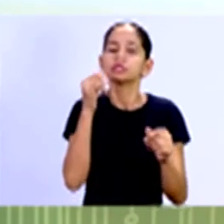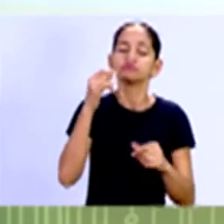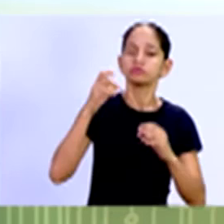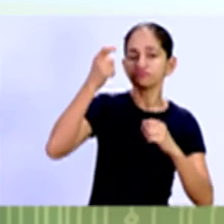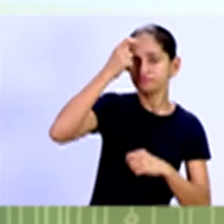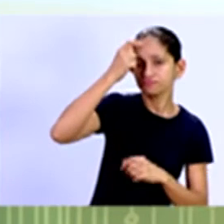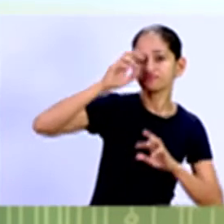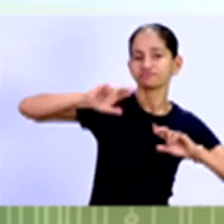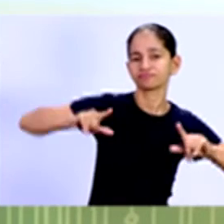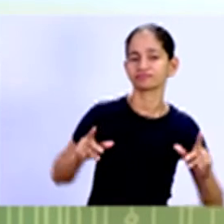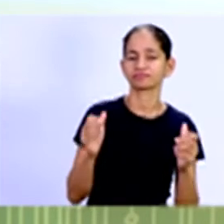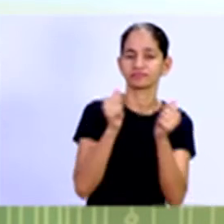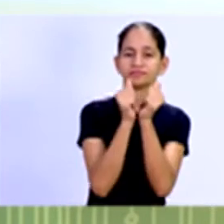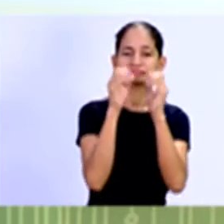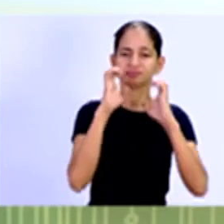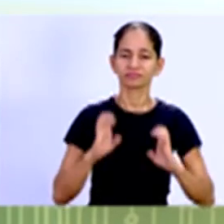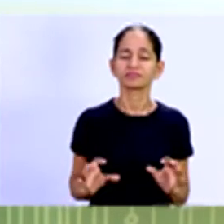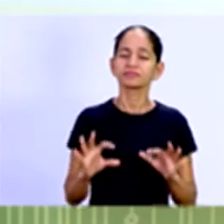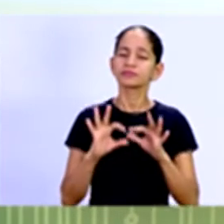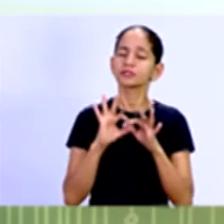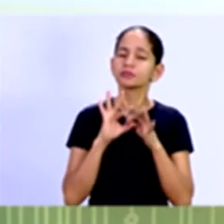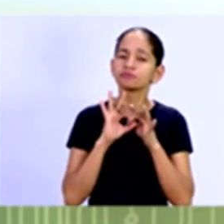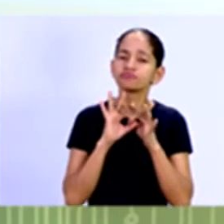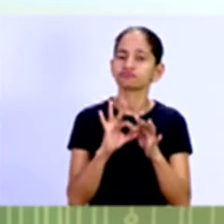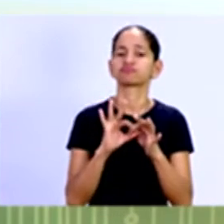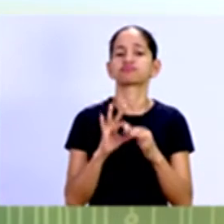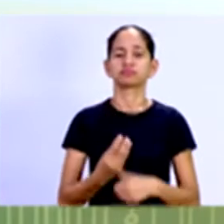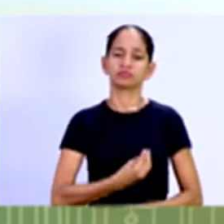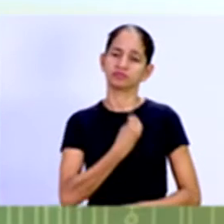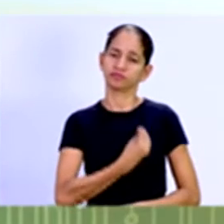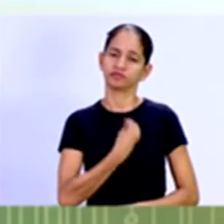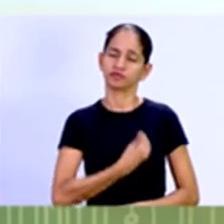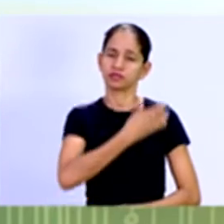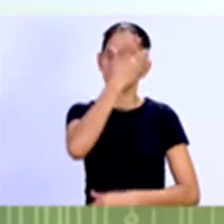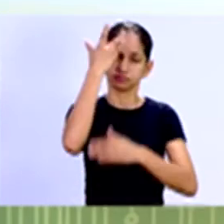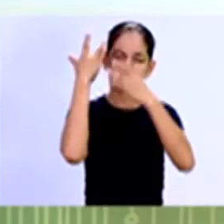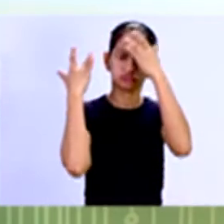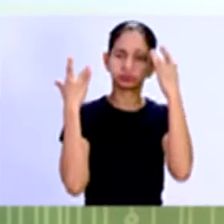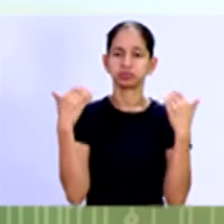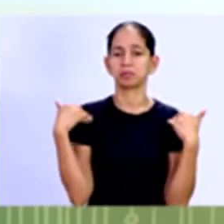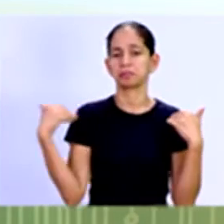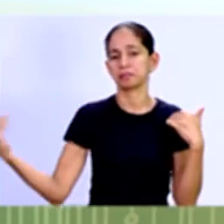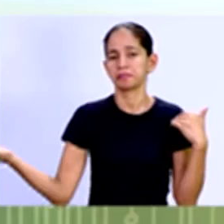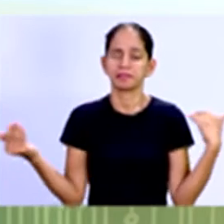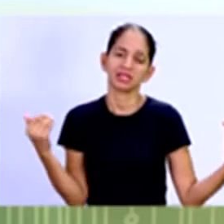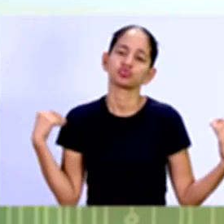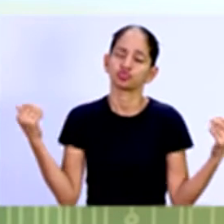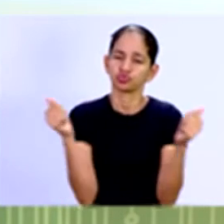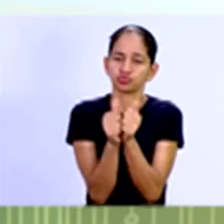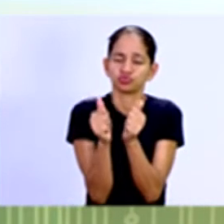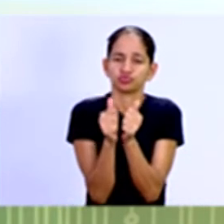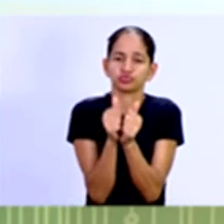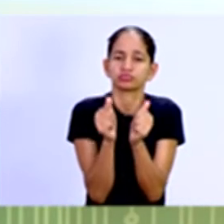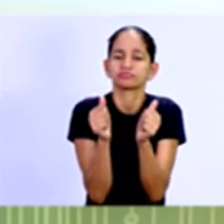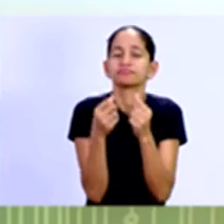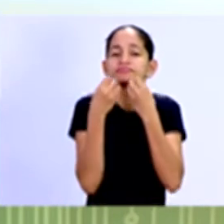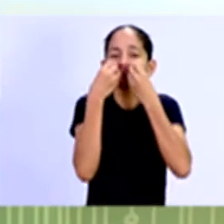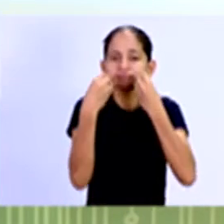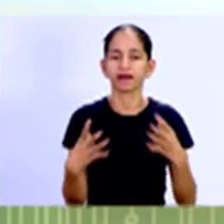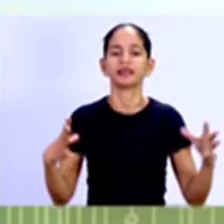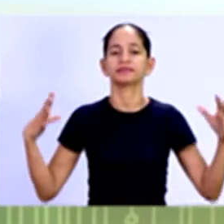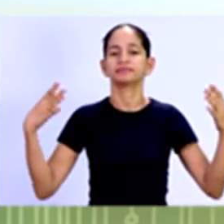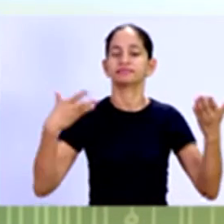uma diferença na nossa vida, faz uma diferença na vida das pessoas que estão próximas de nós, né? Quando